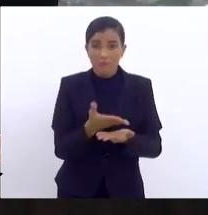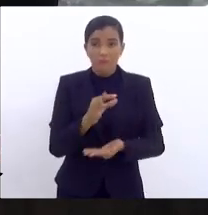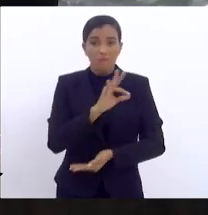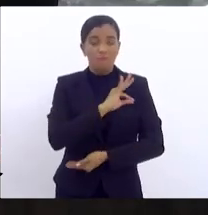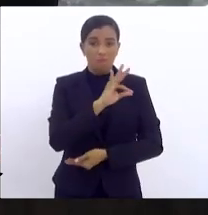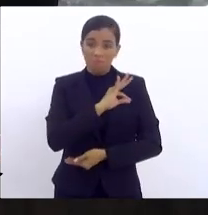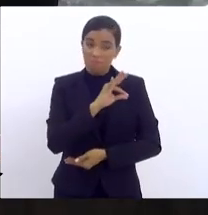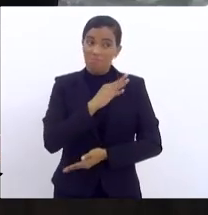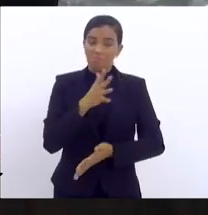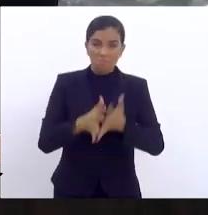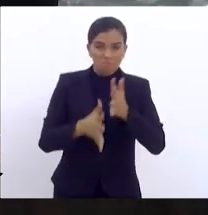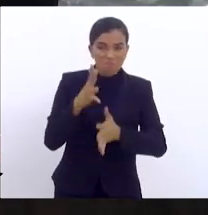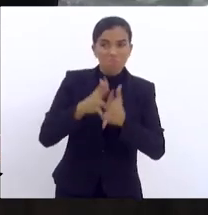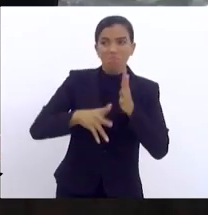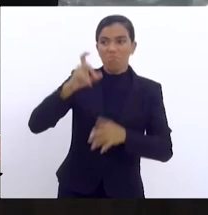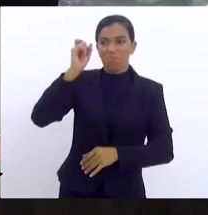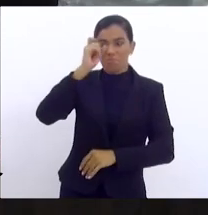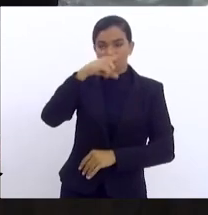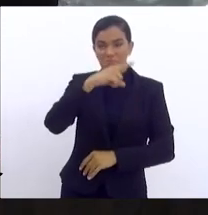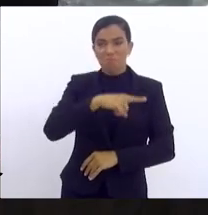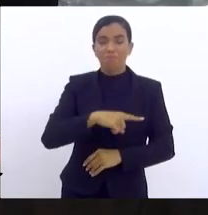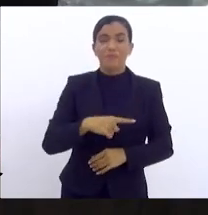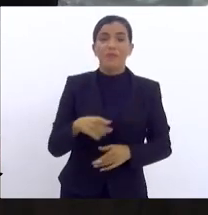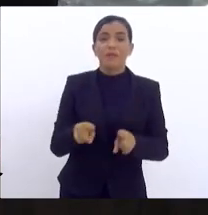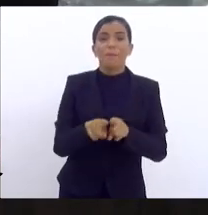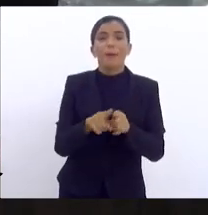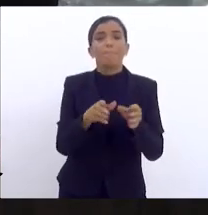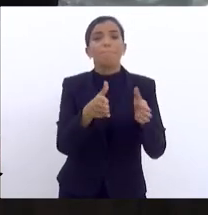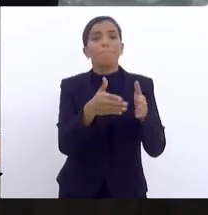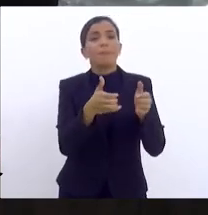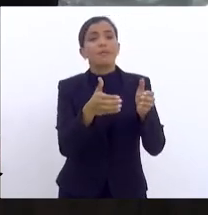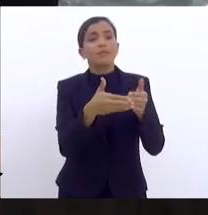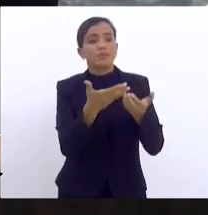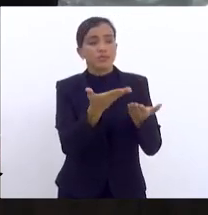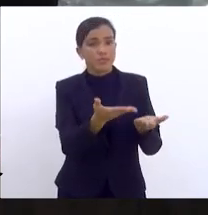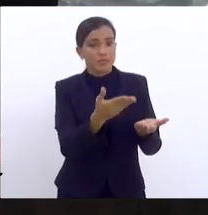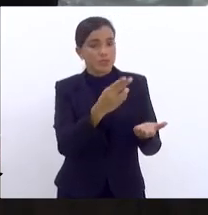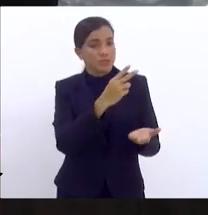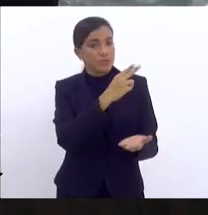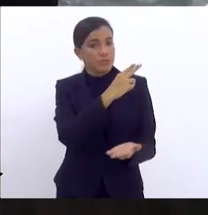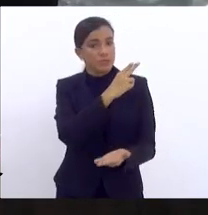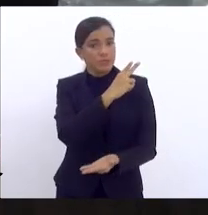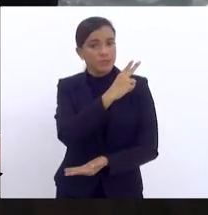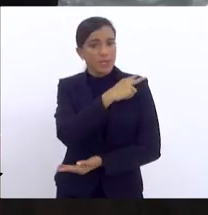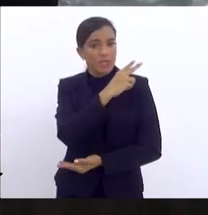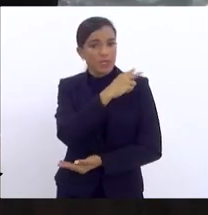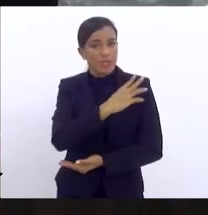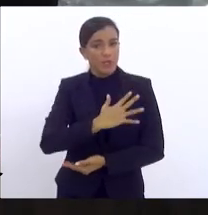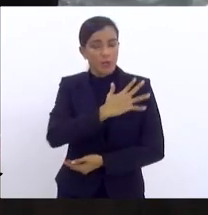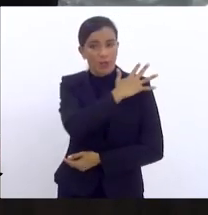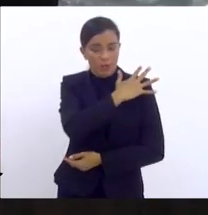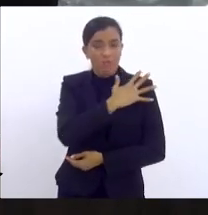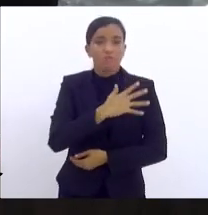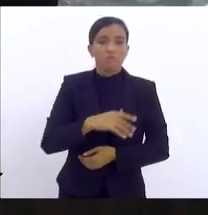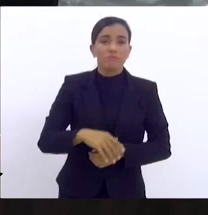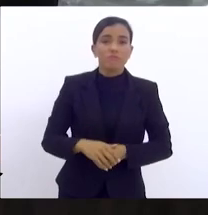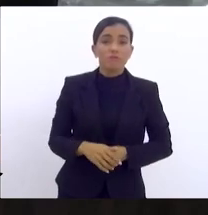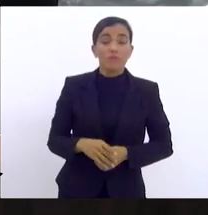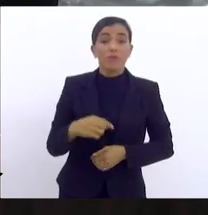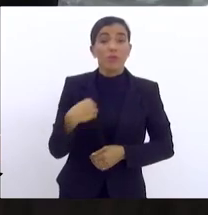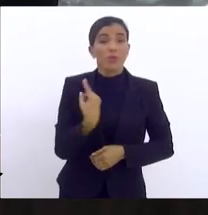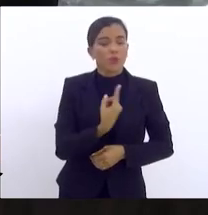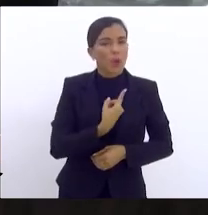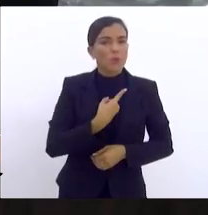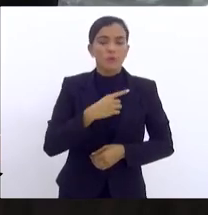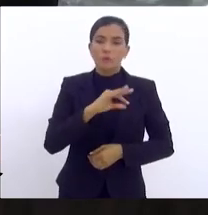passando por dificuldade outra coisa que nós temos pedir ao nosso o nosso tenente coronel que leva a nossa secretário Nossa policiais tem